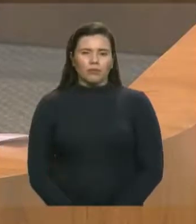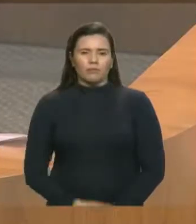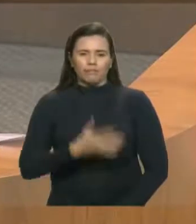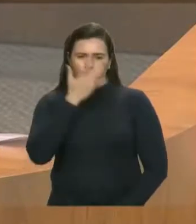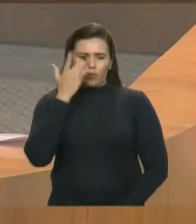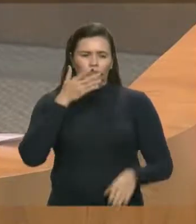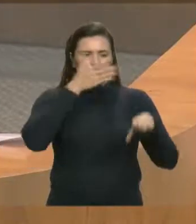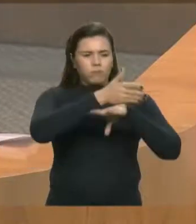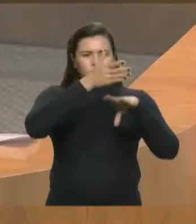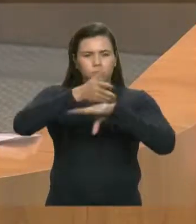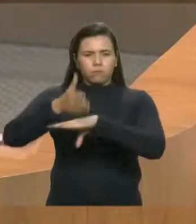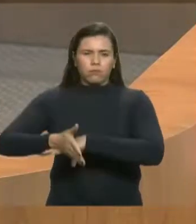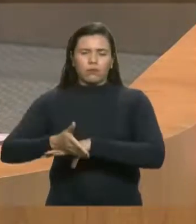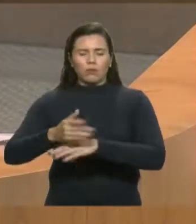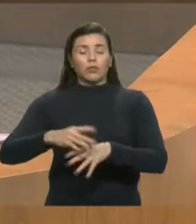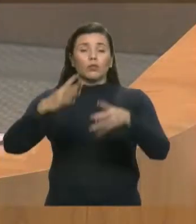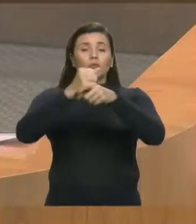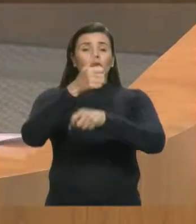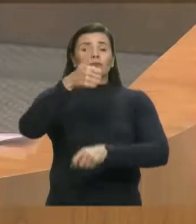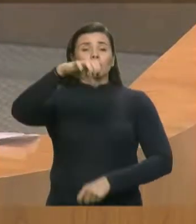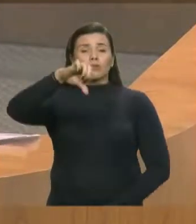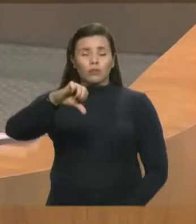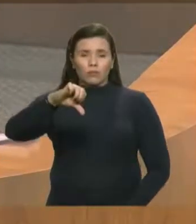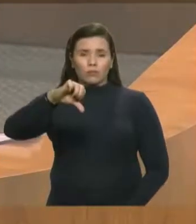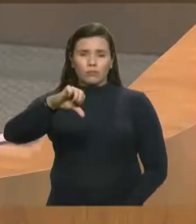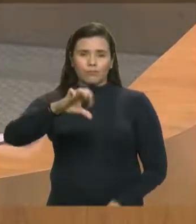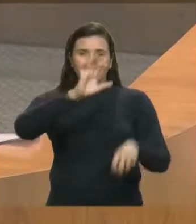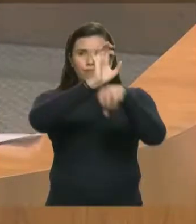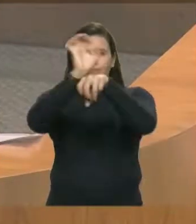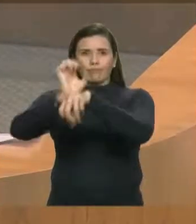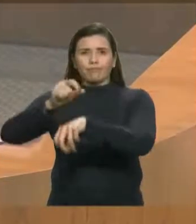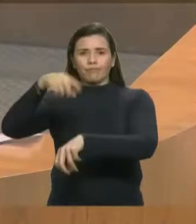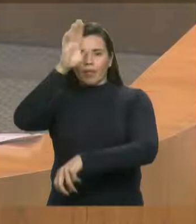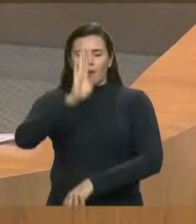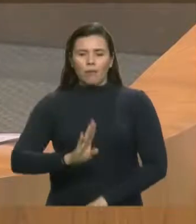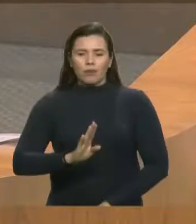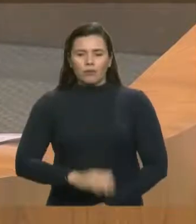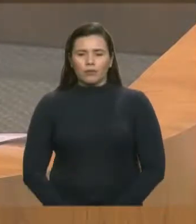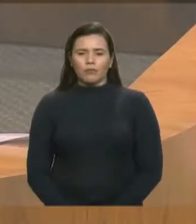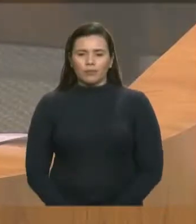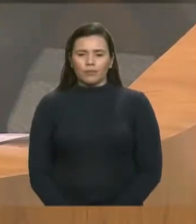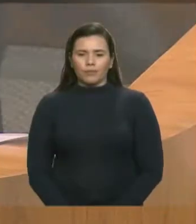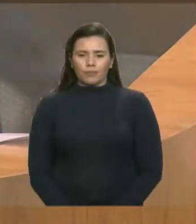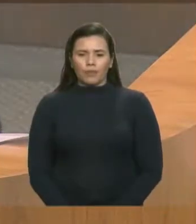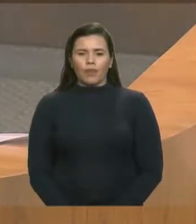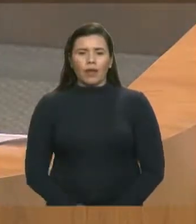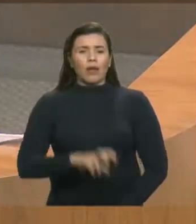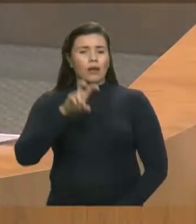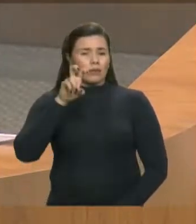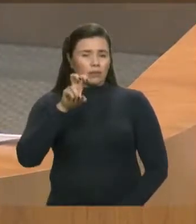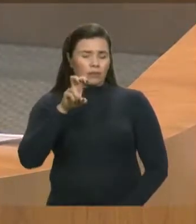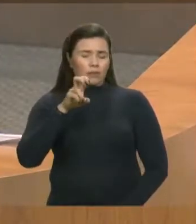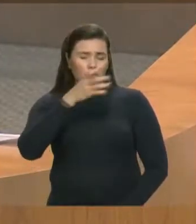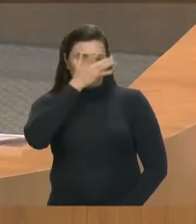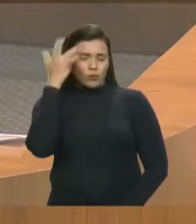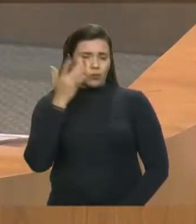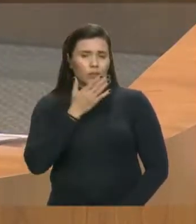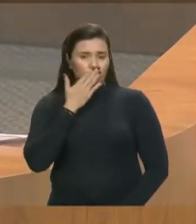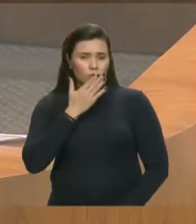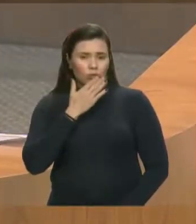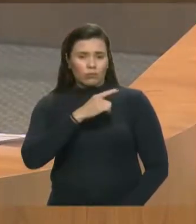nos últimos 3 anos, dos 5 indígenas assassinados, 3